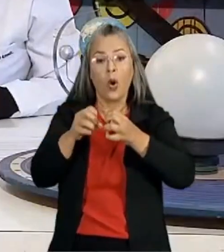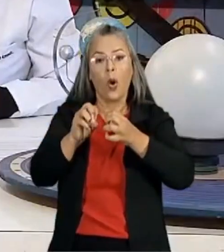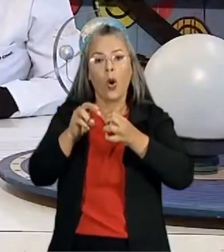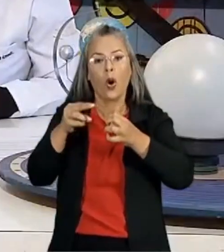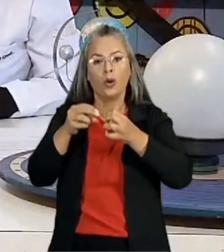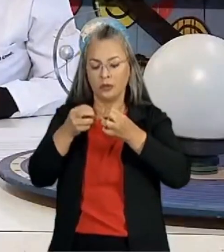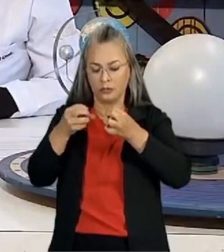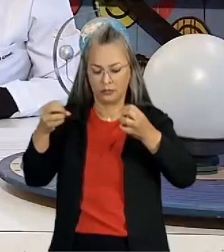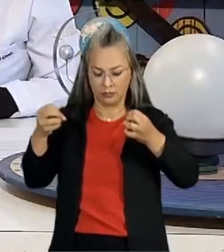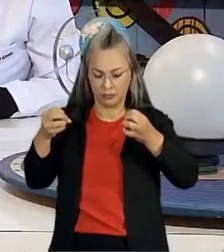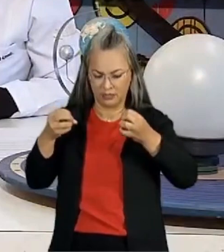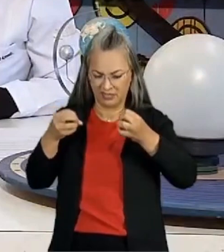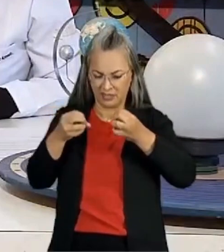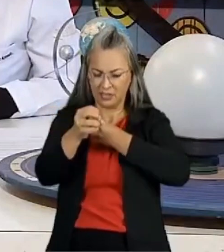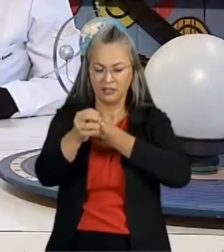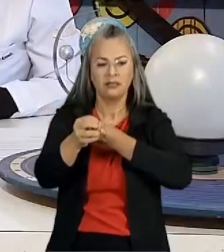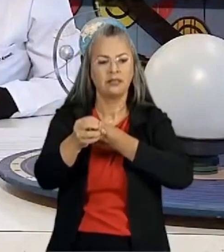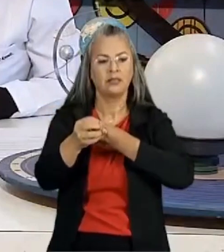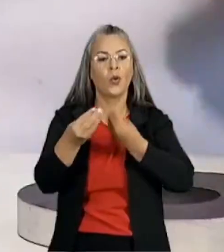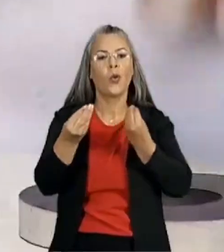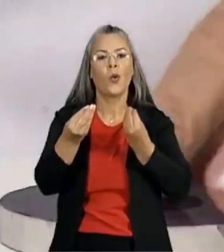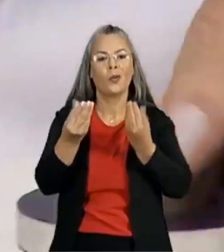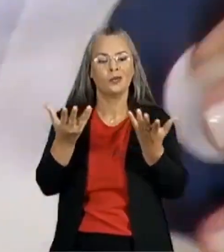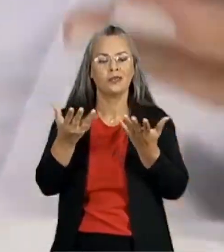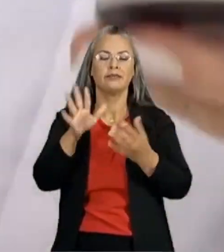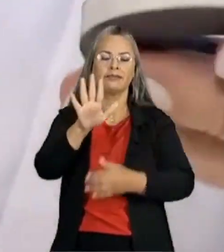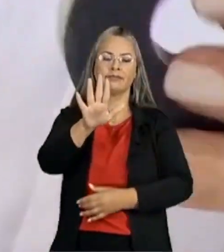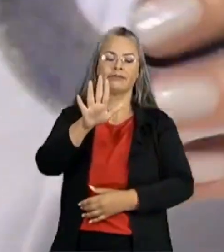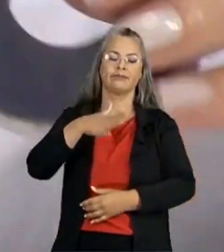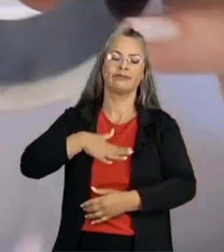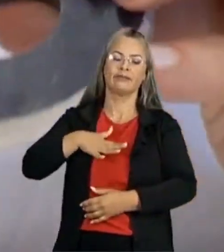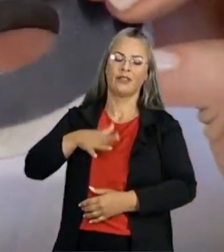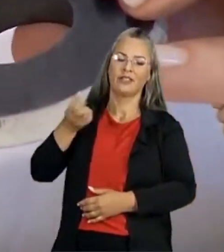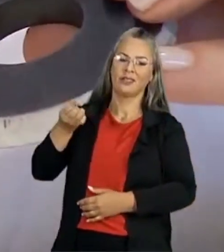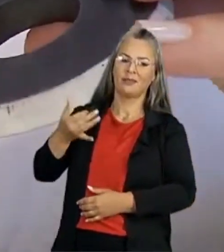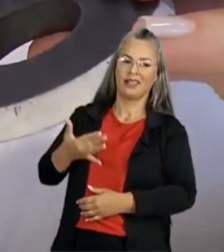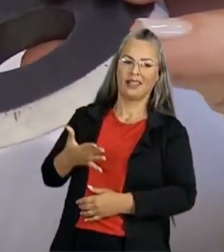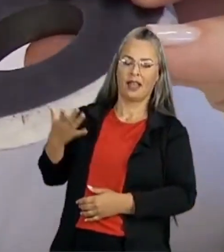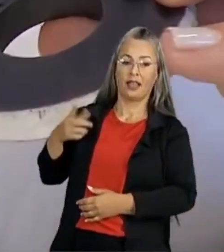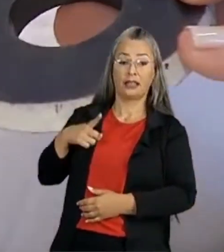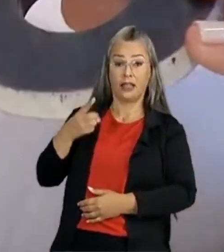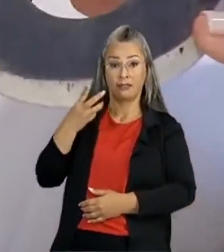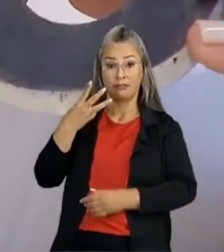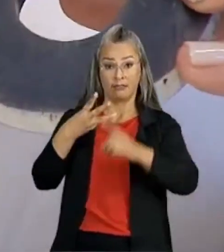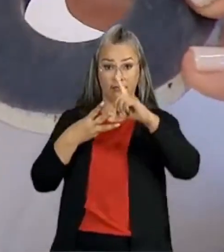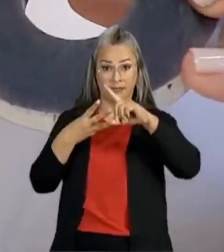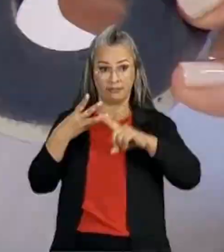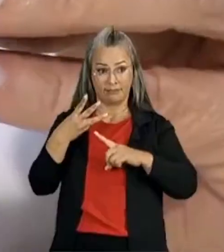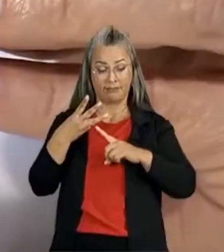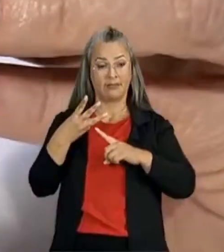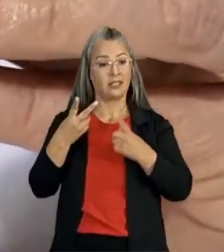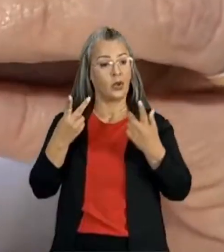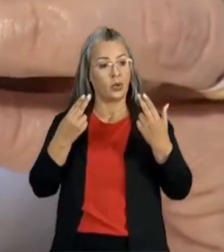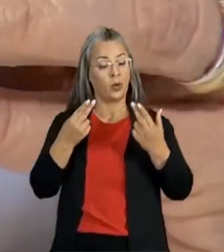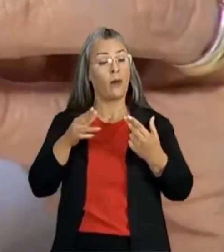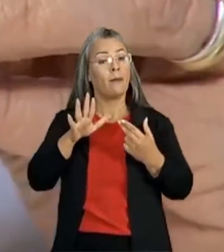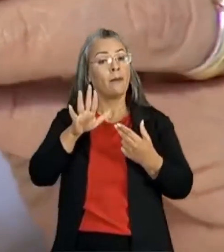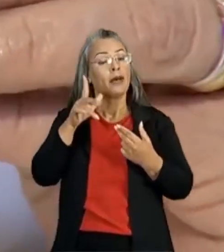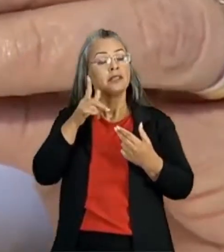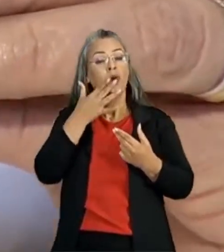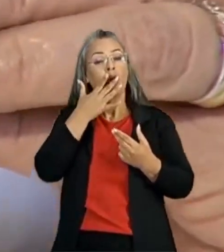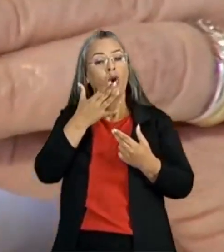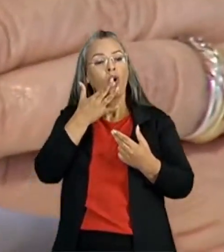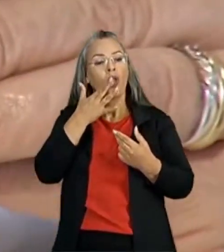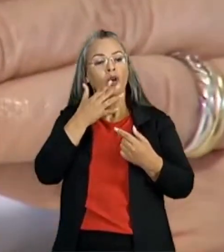eu vou usar este aparato. Nós temos três ímãs, eles são idênticos, mas eu desenhei, colori aqui